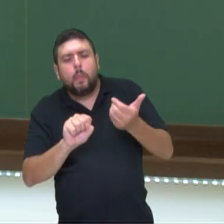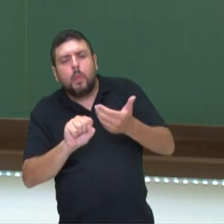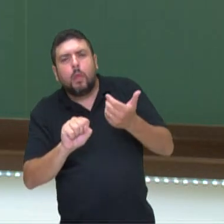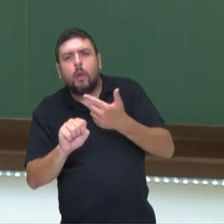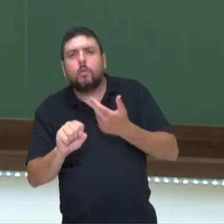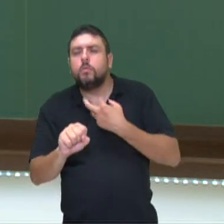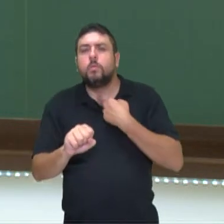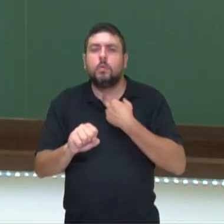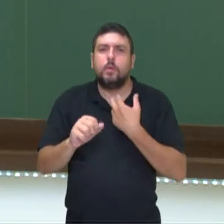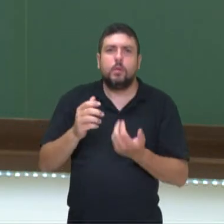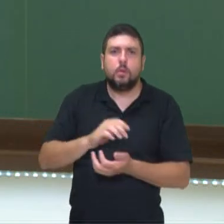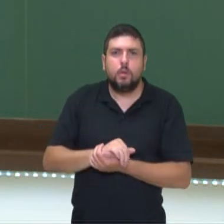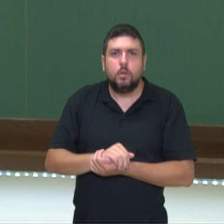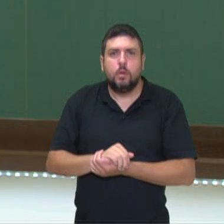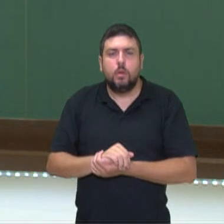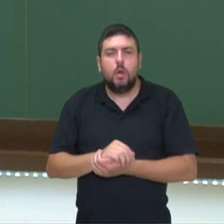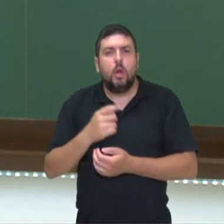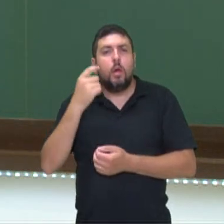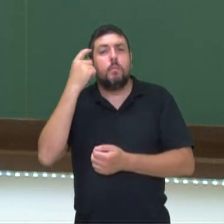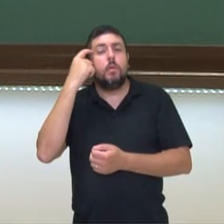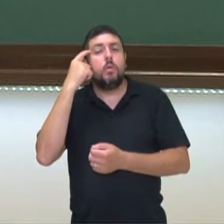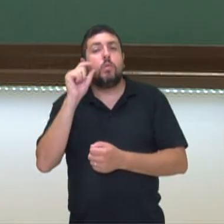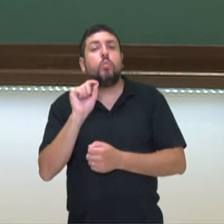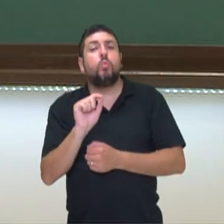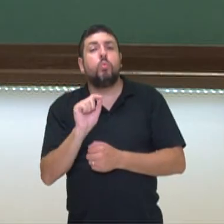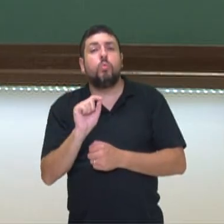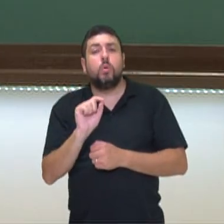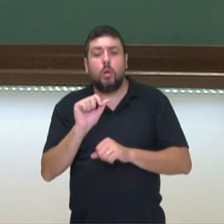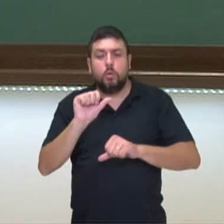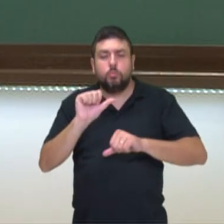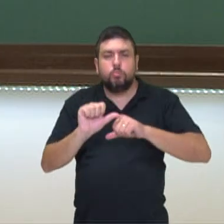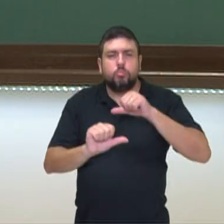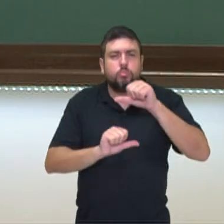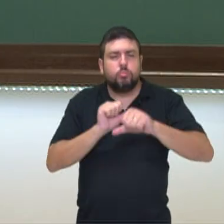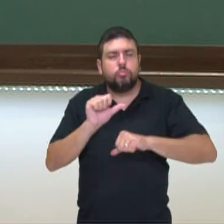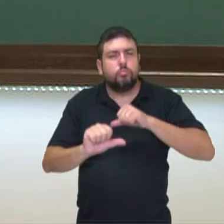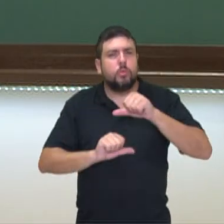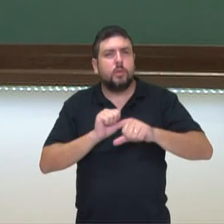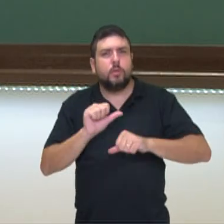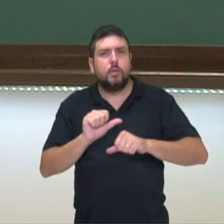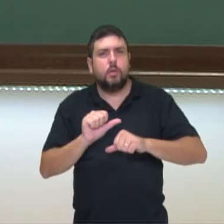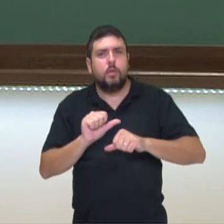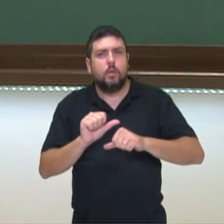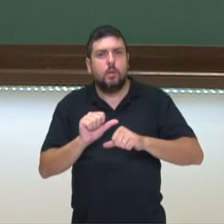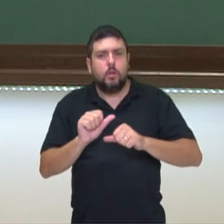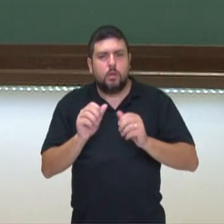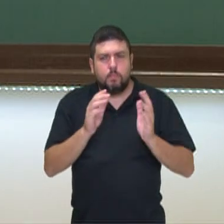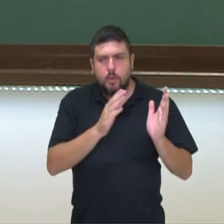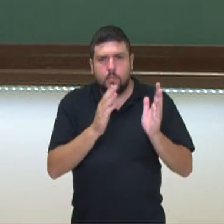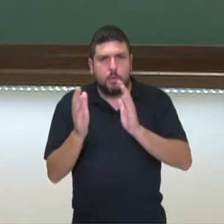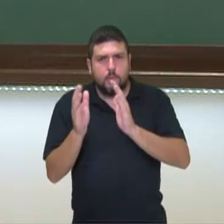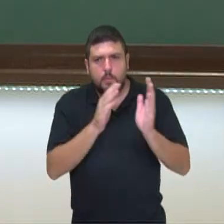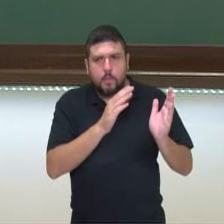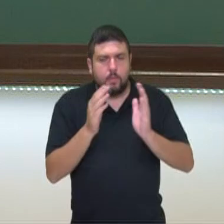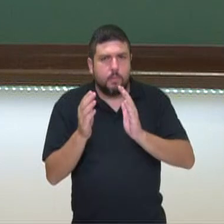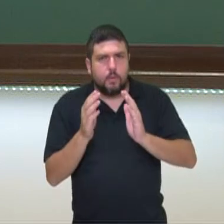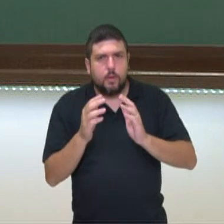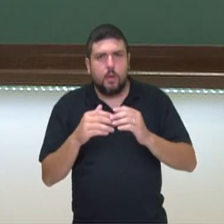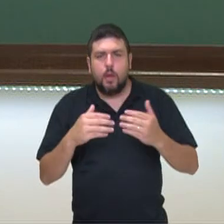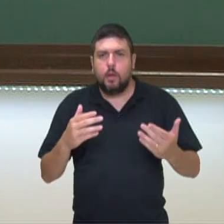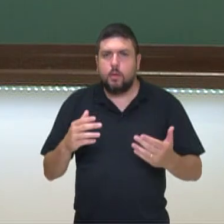vou pensar nas transformações e nas equivalências. Quais equivalências? Uma dezena